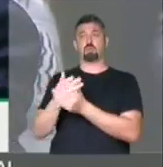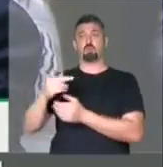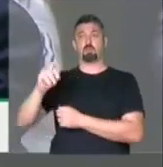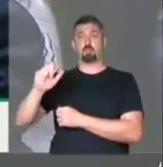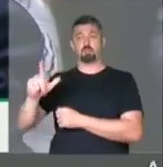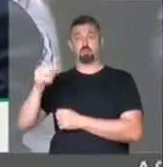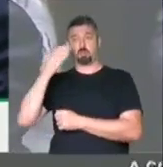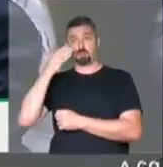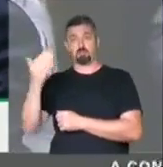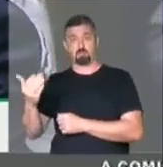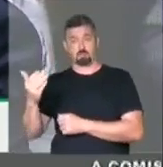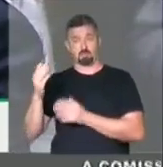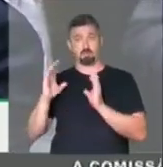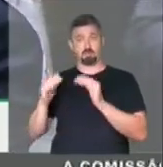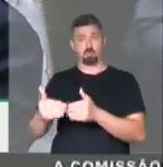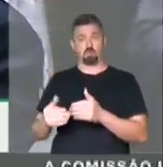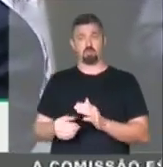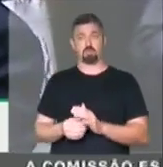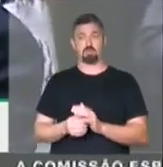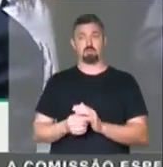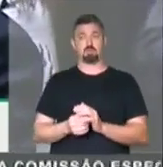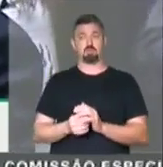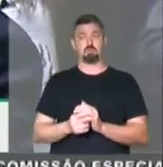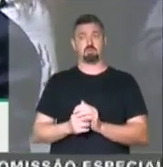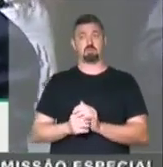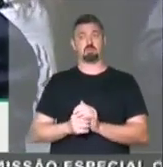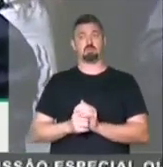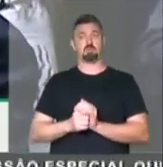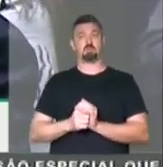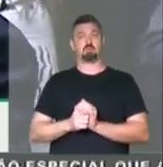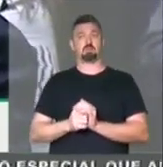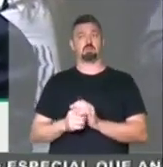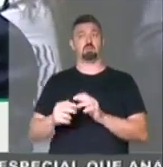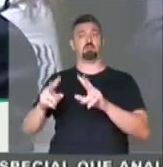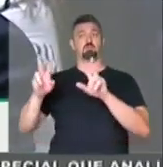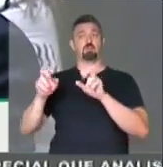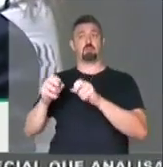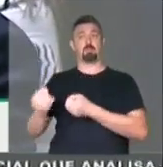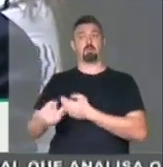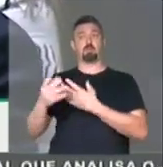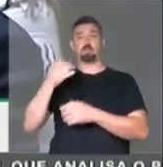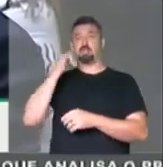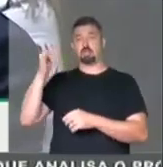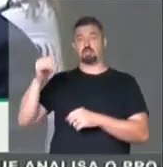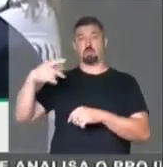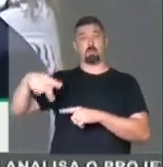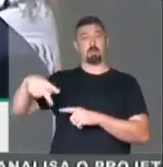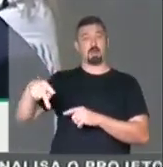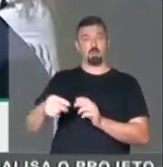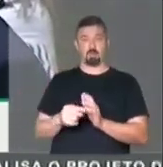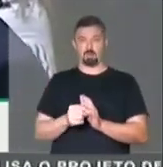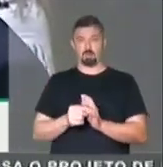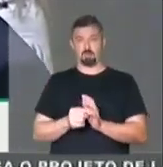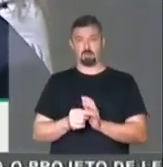que o PSOL apresentou na comissão em relação à geração de energia com o Paraguai.